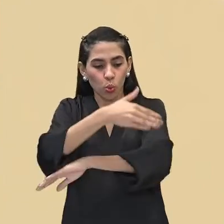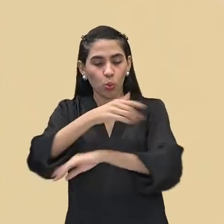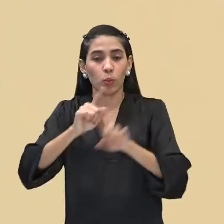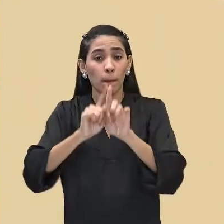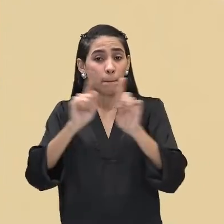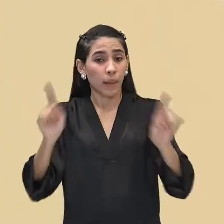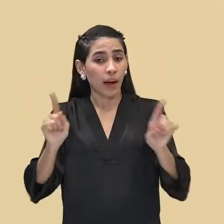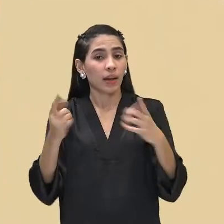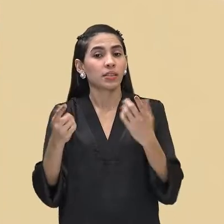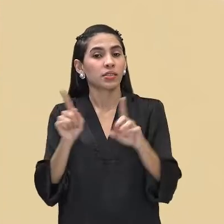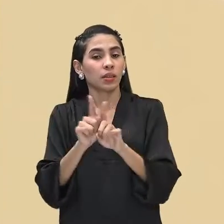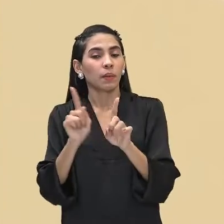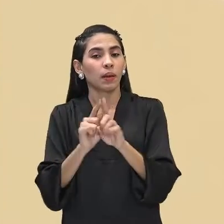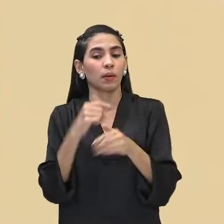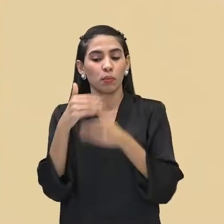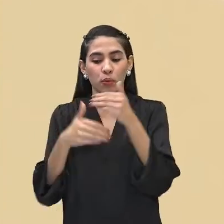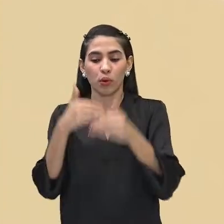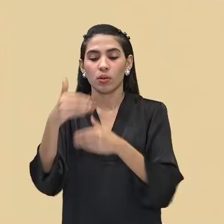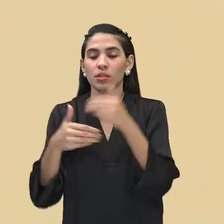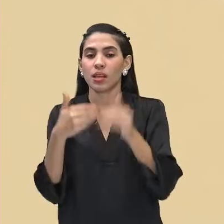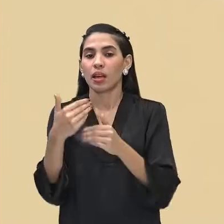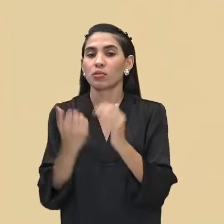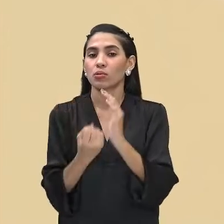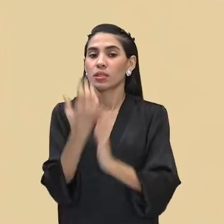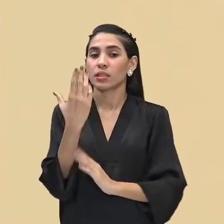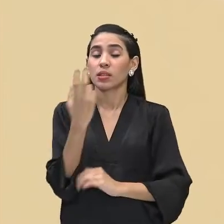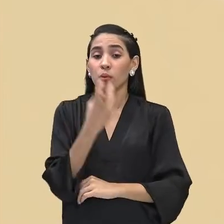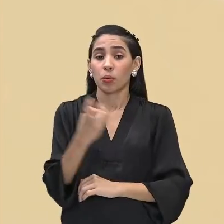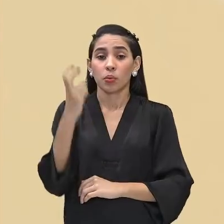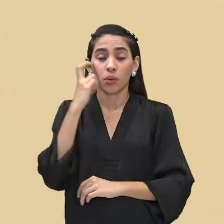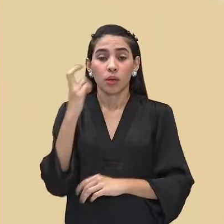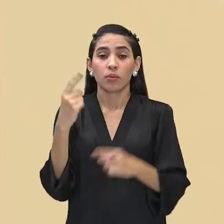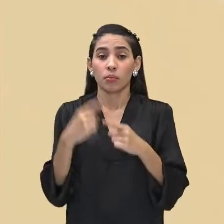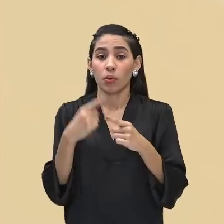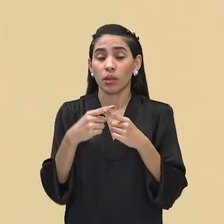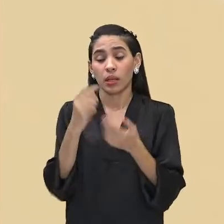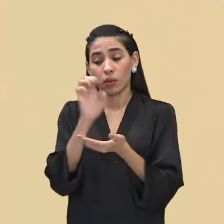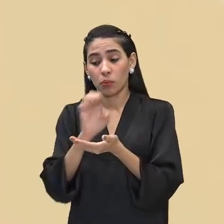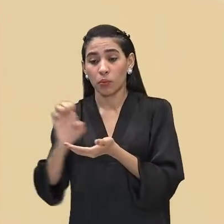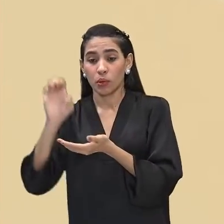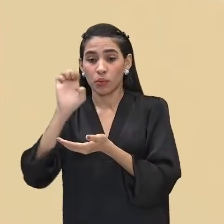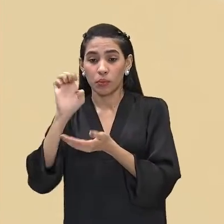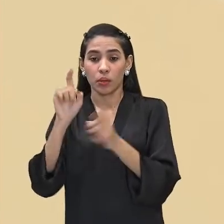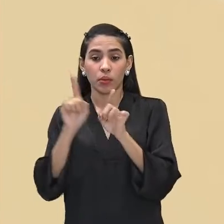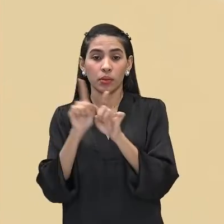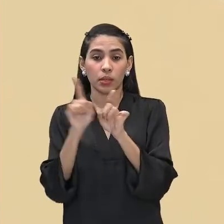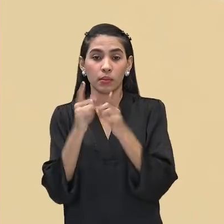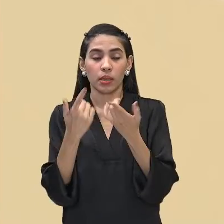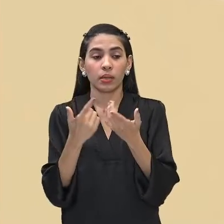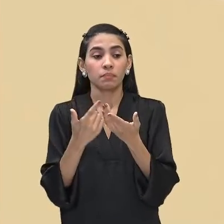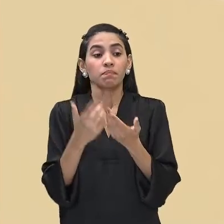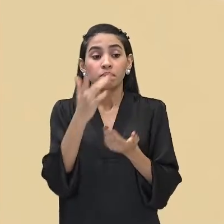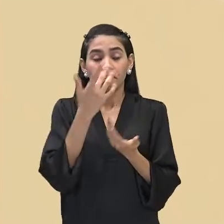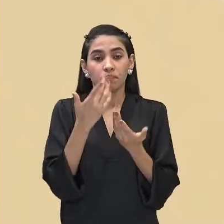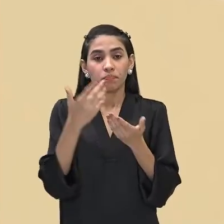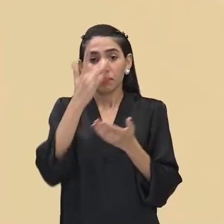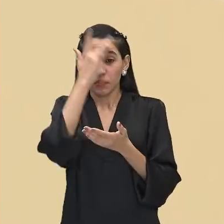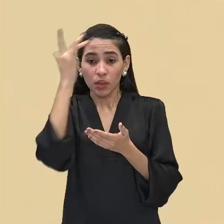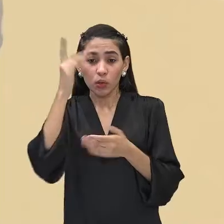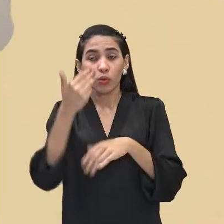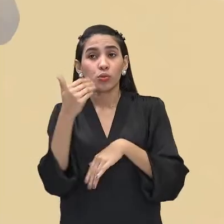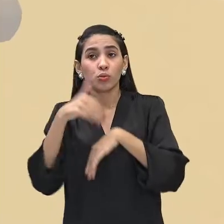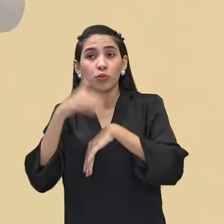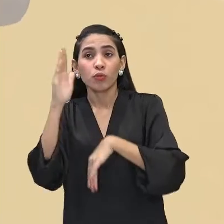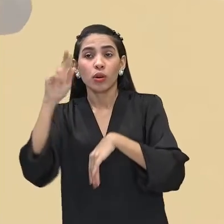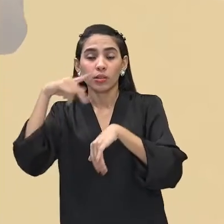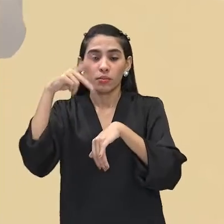formação cultural. Porque, além do europeu e além dos nativos que já habitavam a região, muita gente